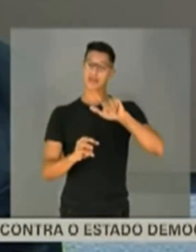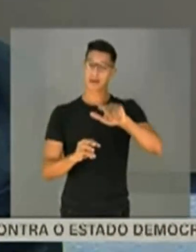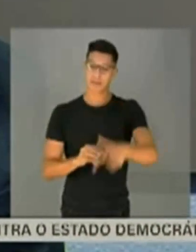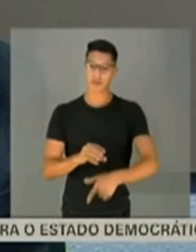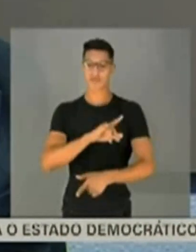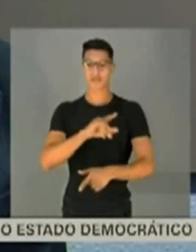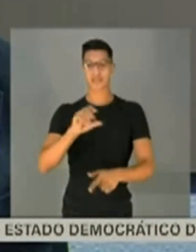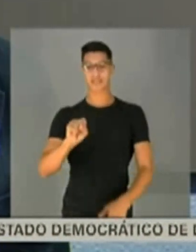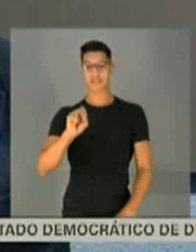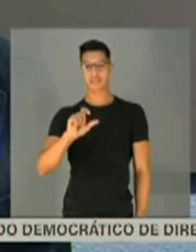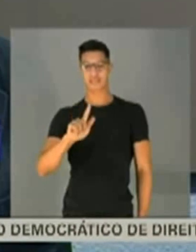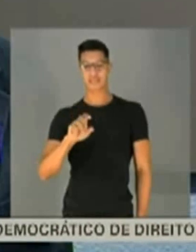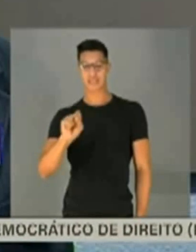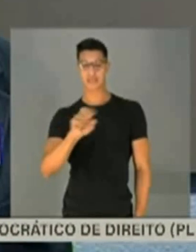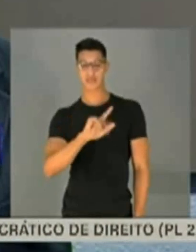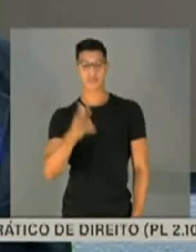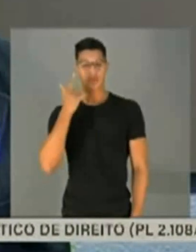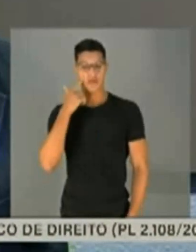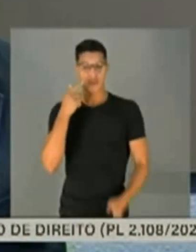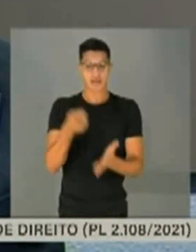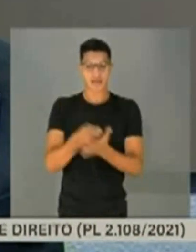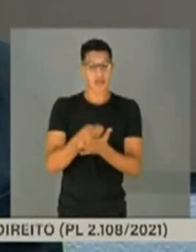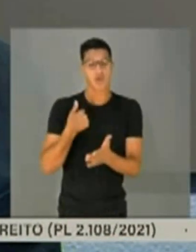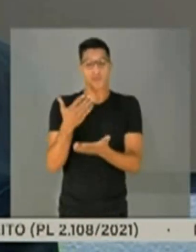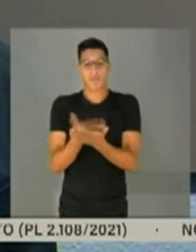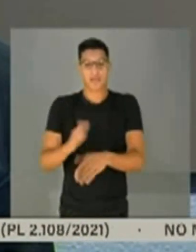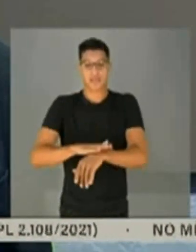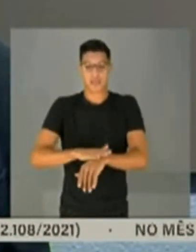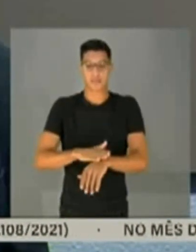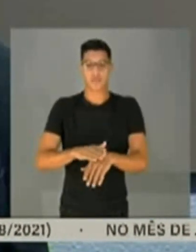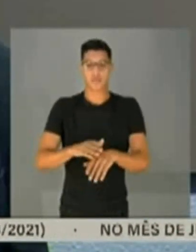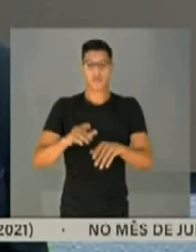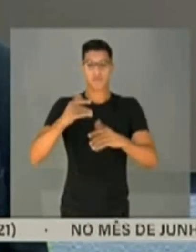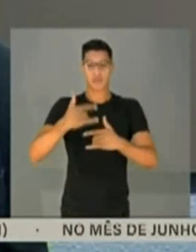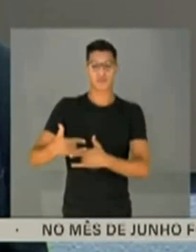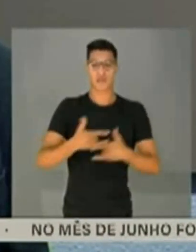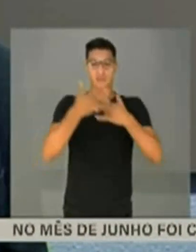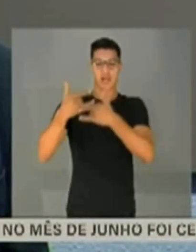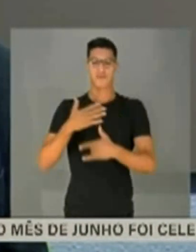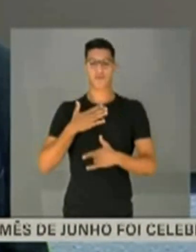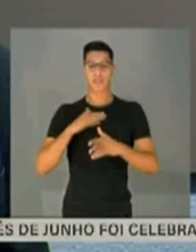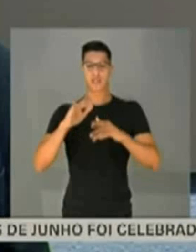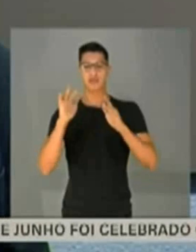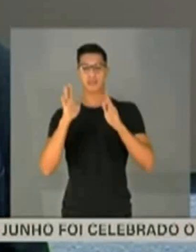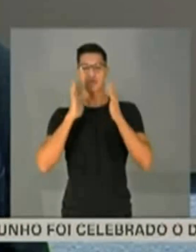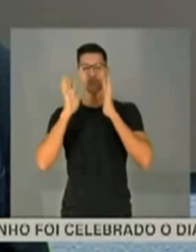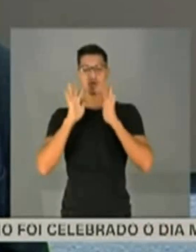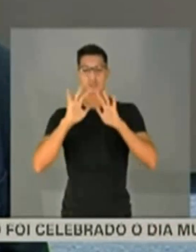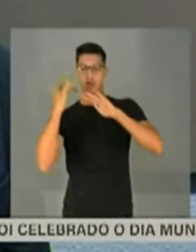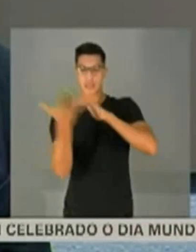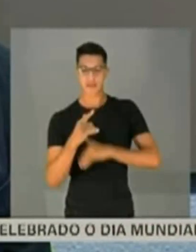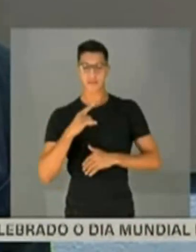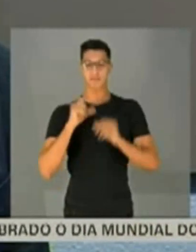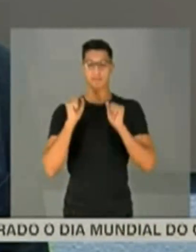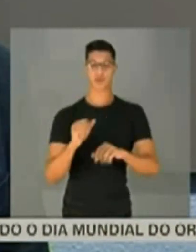telebroso, que está nas trevas, que trabalha em nome do capeta, mas que usa descaradamente a palavra do